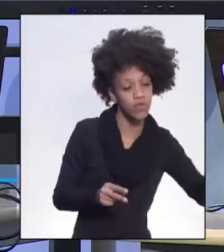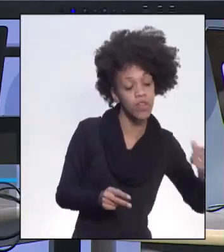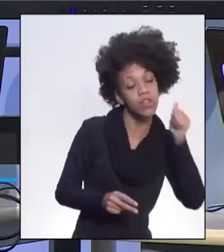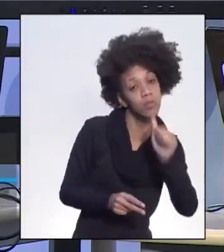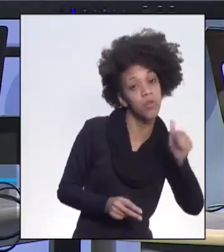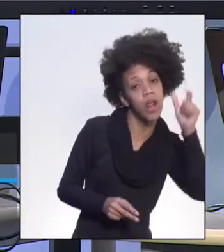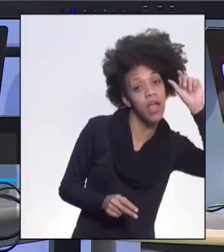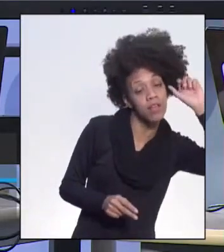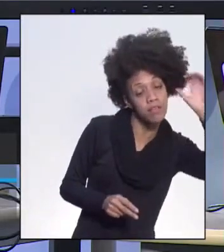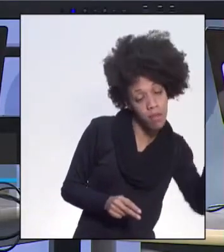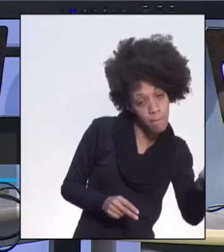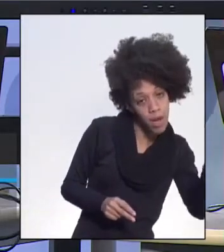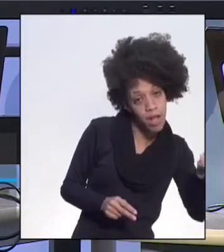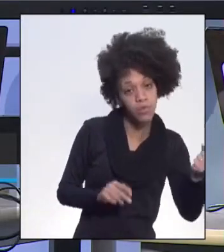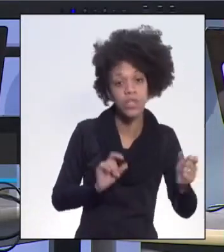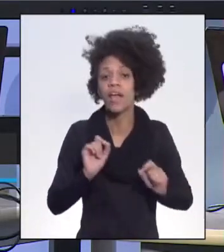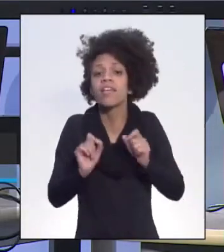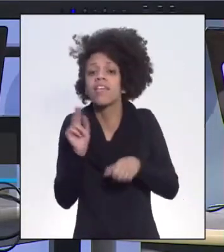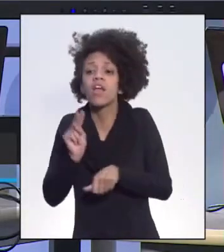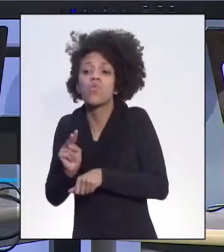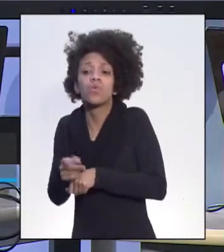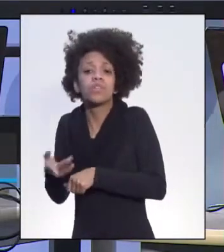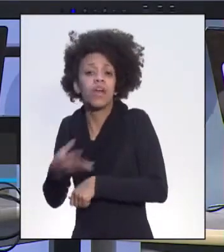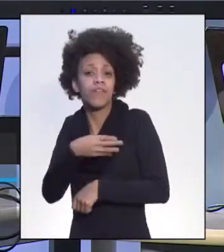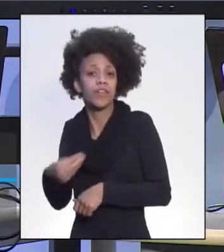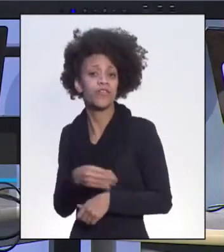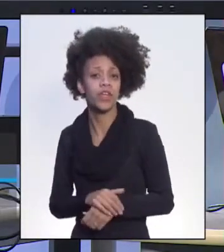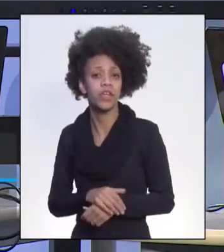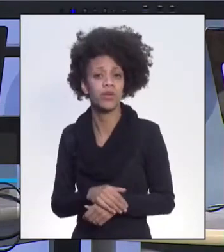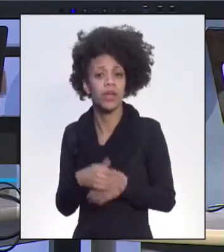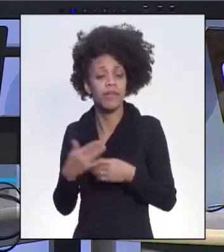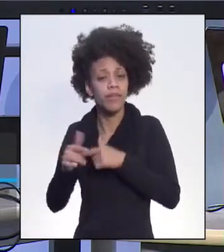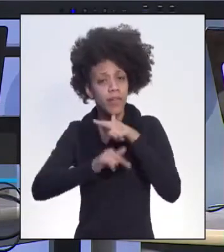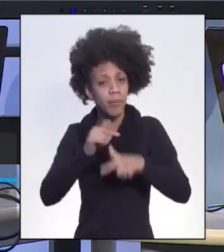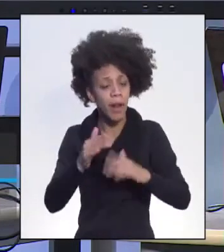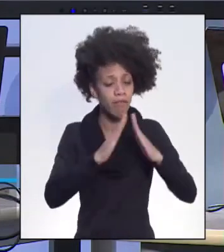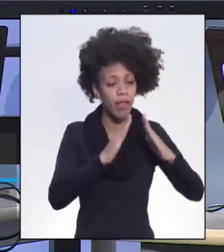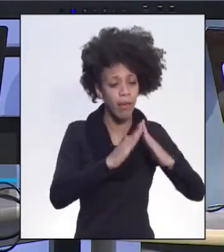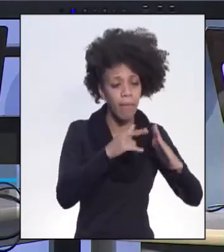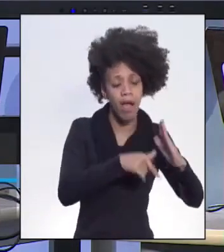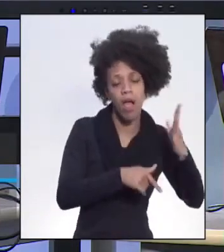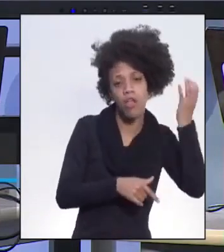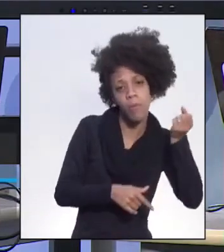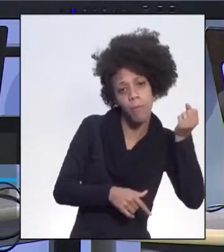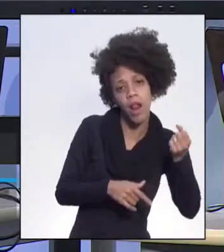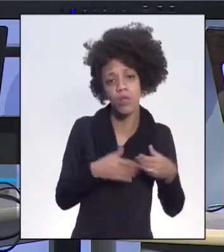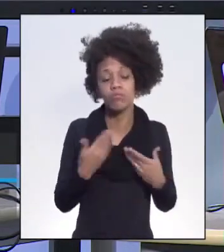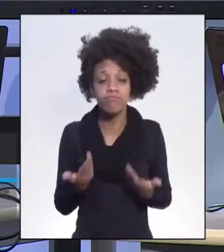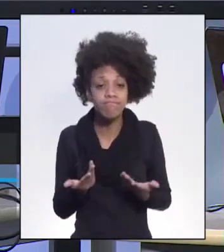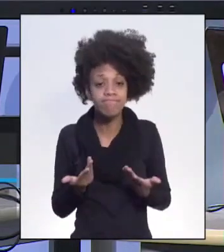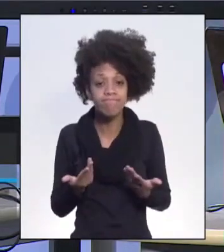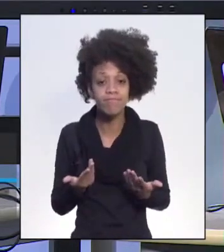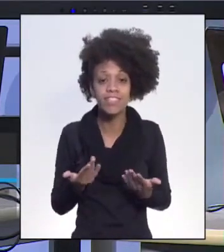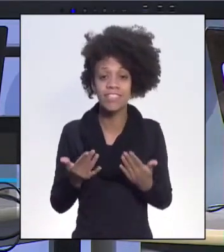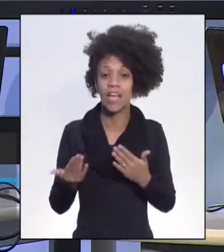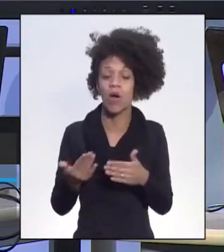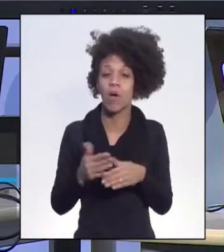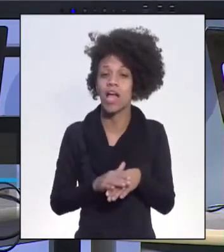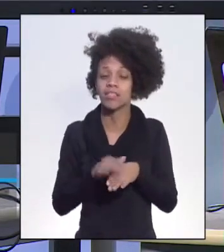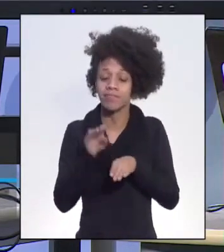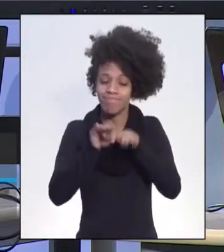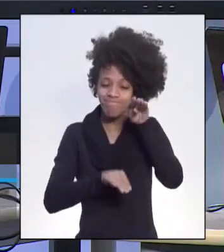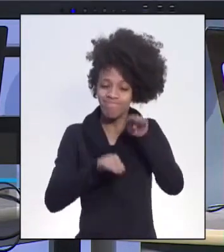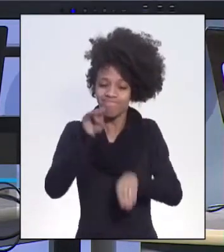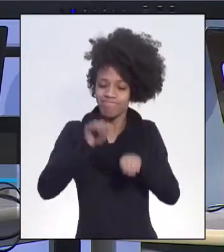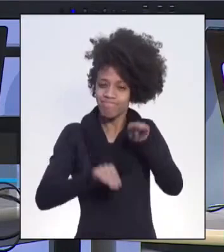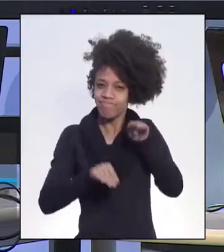das mães negras que trabalhavam na casa das pessoas brancas que tinham condições. Então, assim, essa questão da